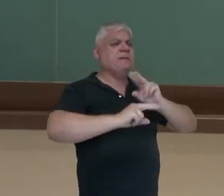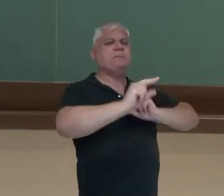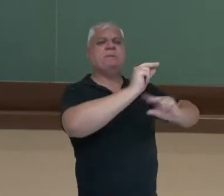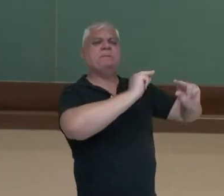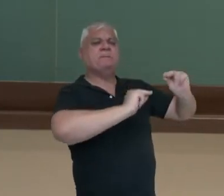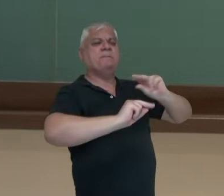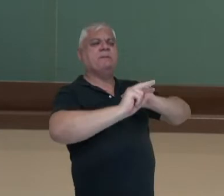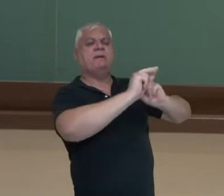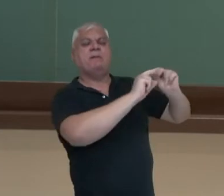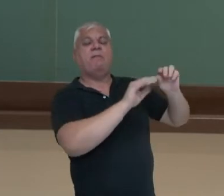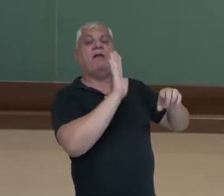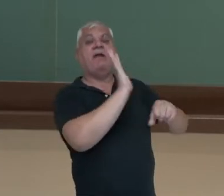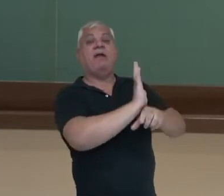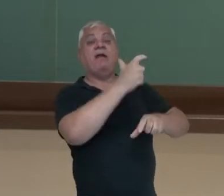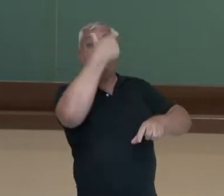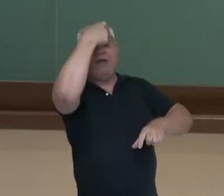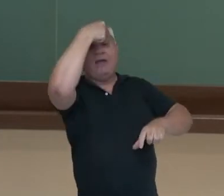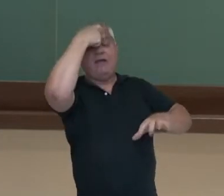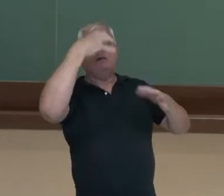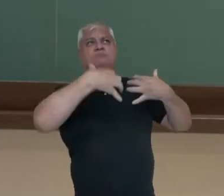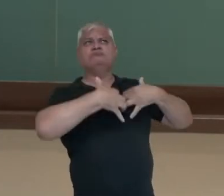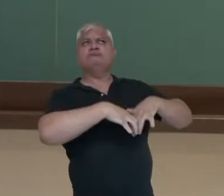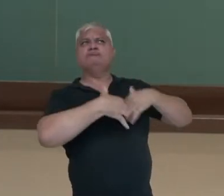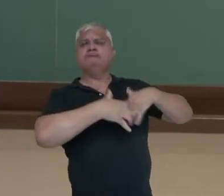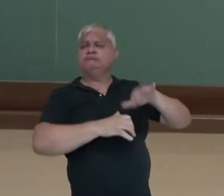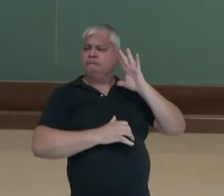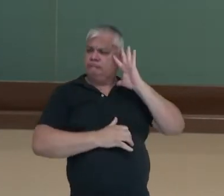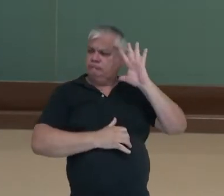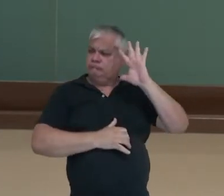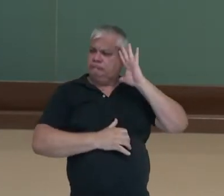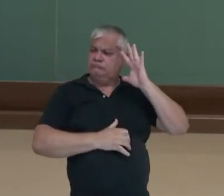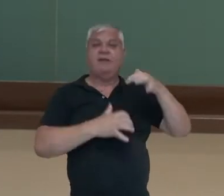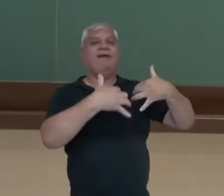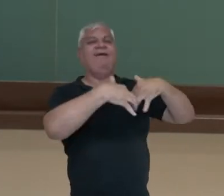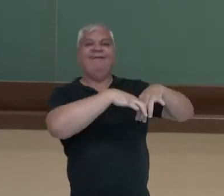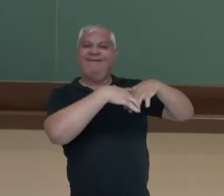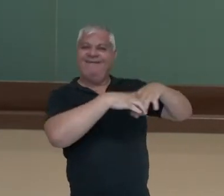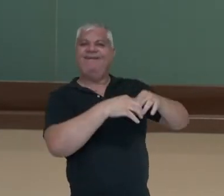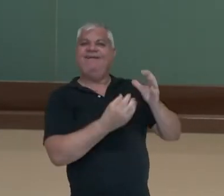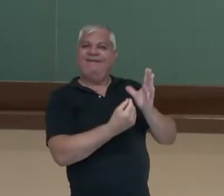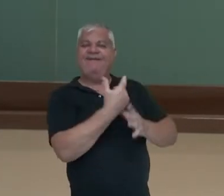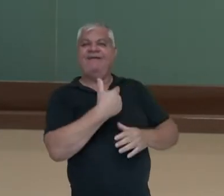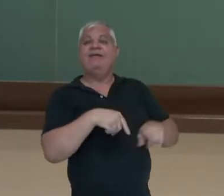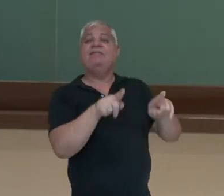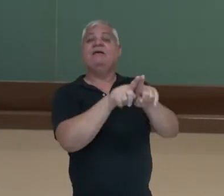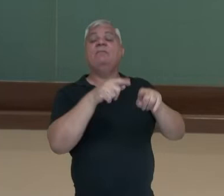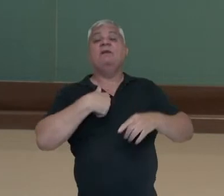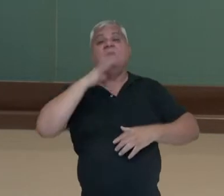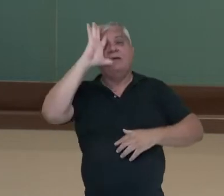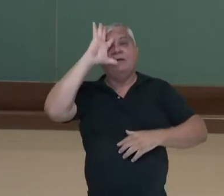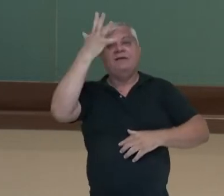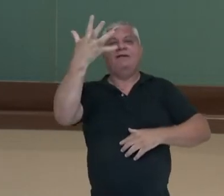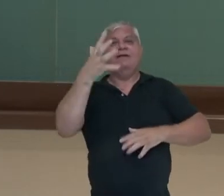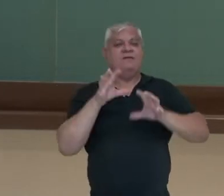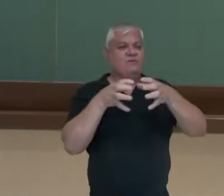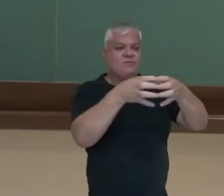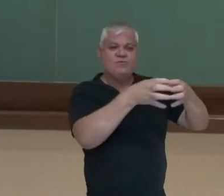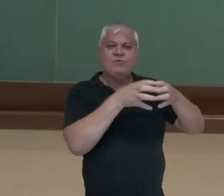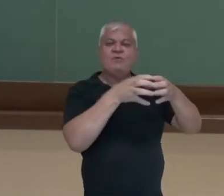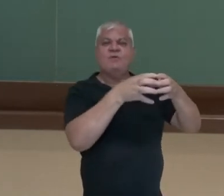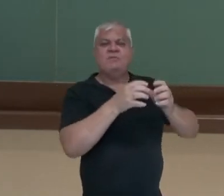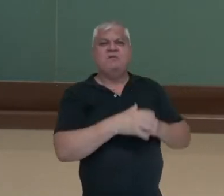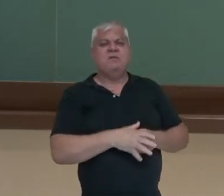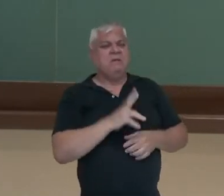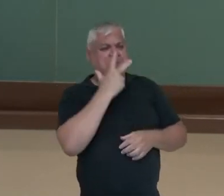de racionalização do povo grego. Assim como é a decisão tomada de maneira coletiva. Ah, isso